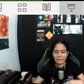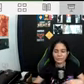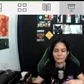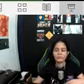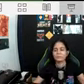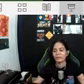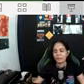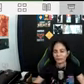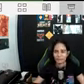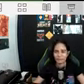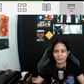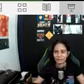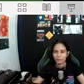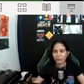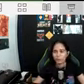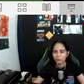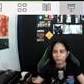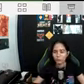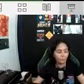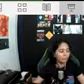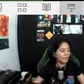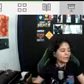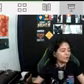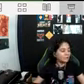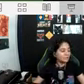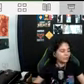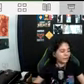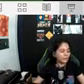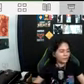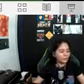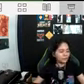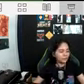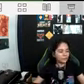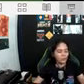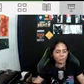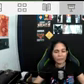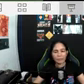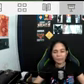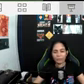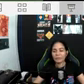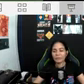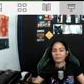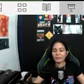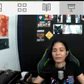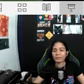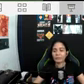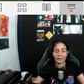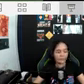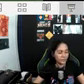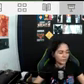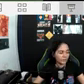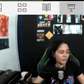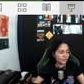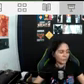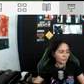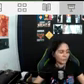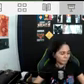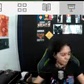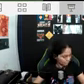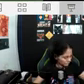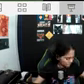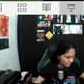alunos excelentes não tinha que melhorar porque eles já estavam lá no topo. Se os medianos subiram e os mais fracos também